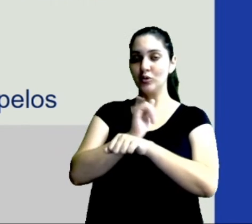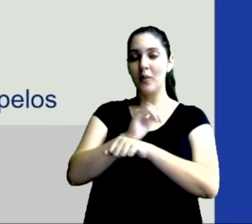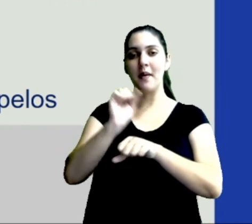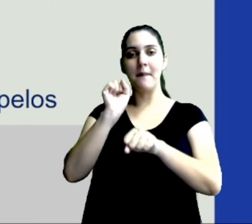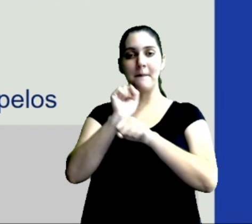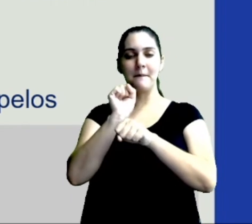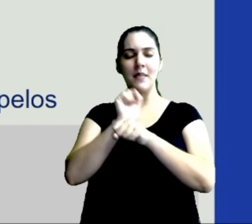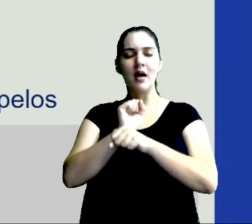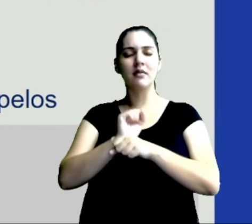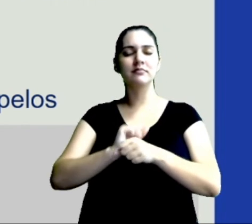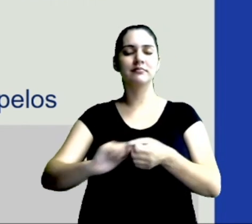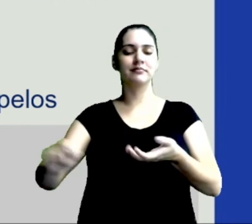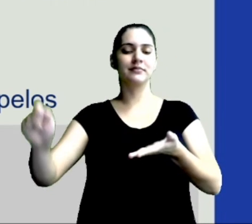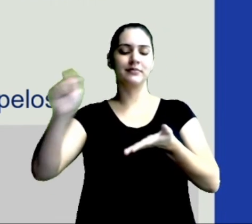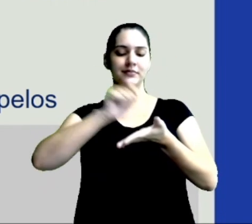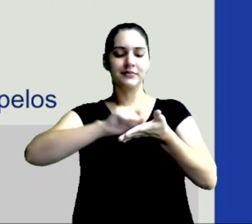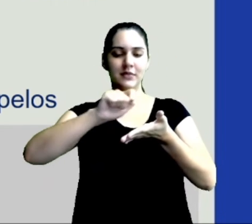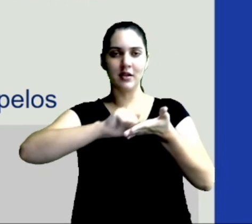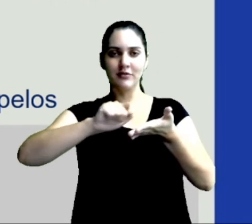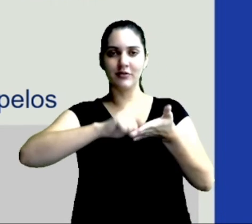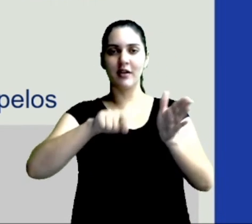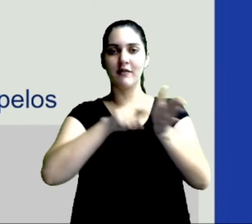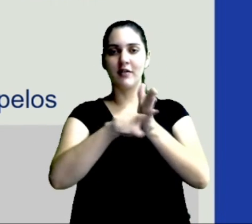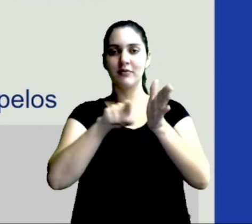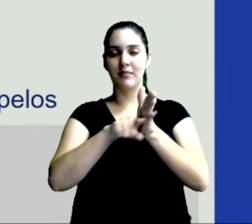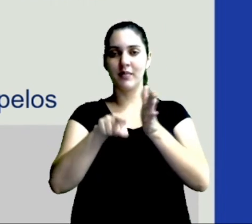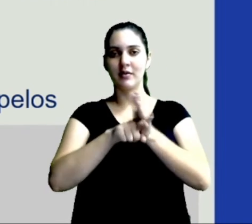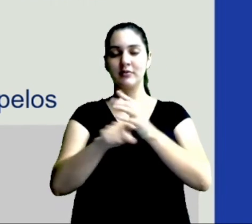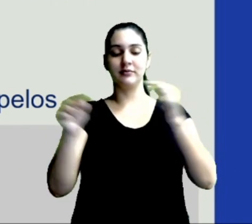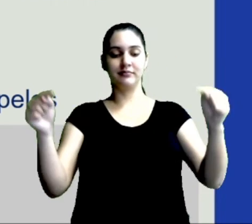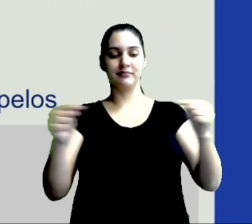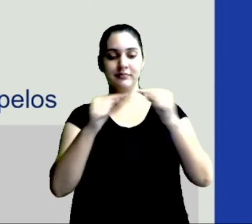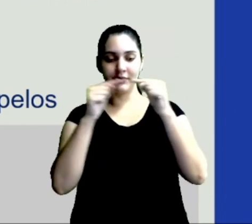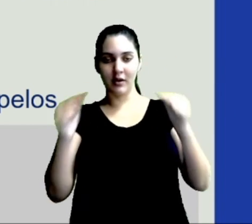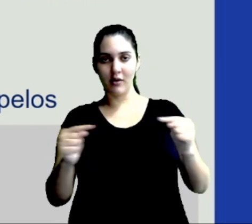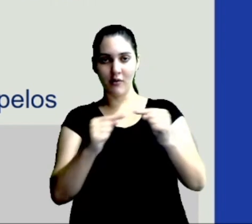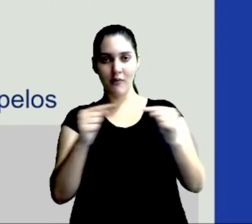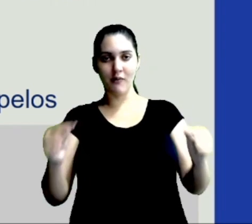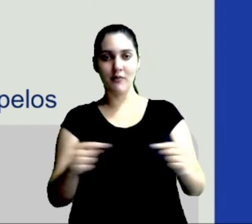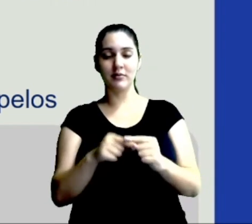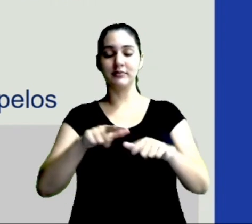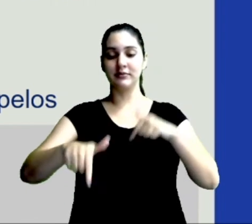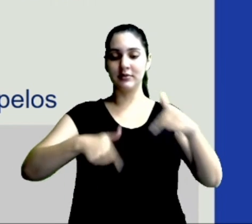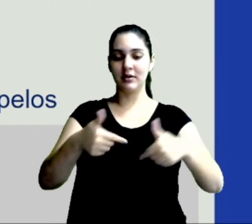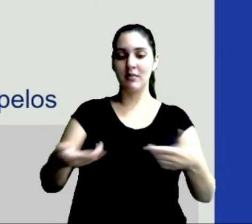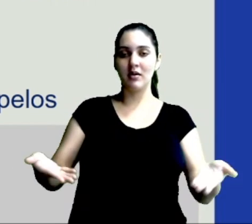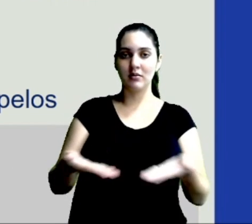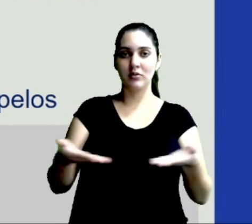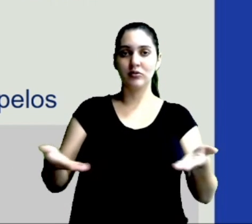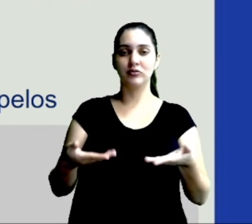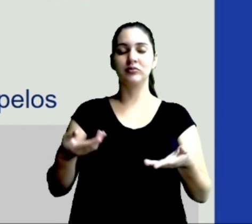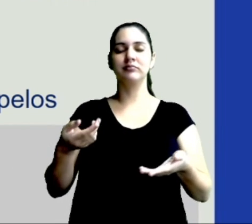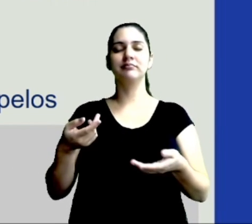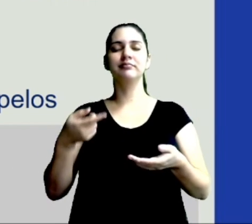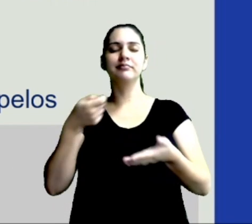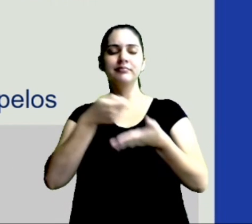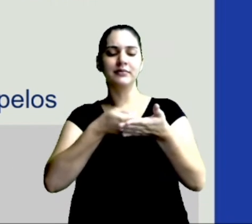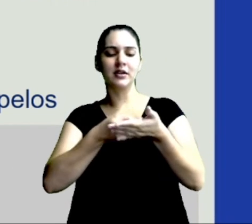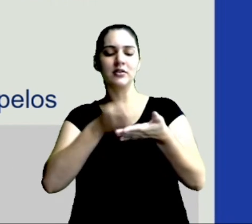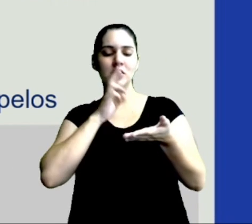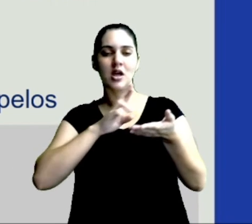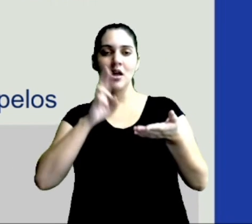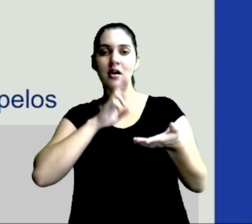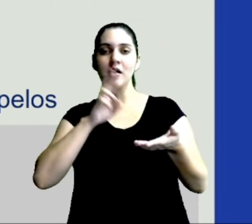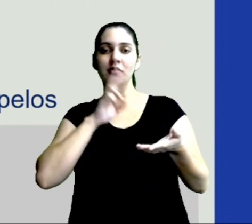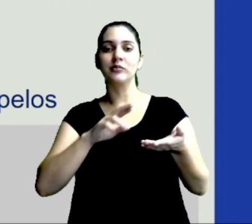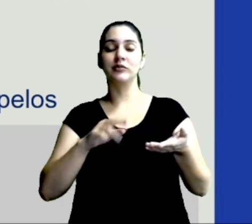pausazinha e escreva essas questões aqui, e, de acordo com o que nós trabalhamos hoje, procure responder